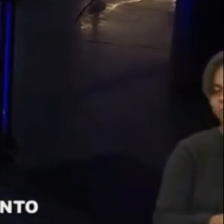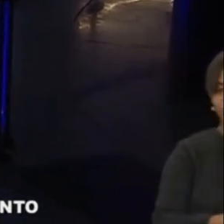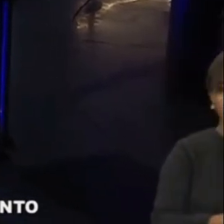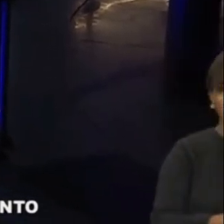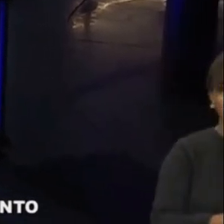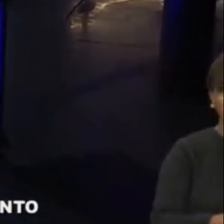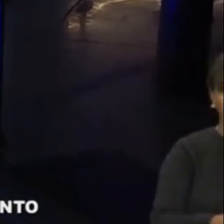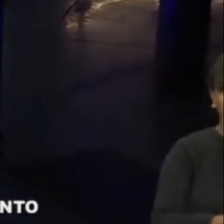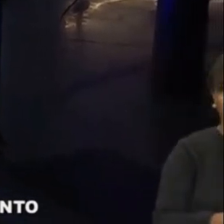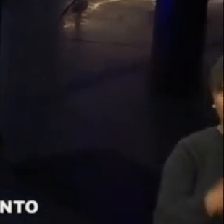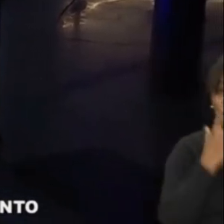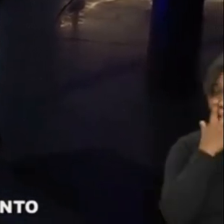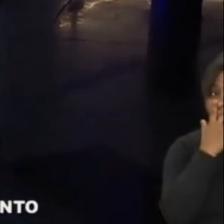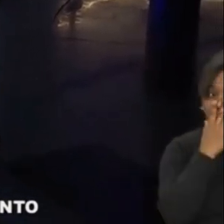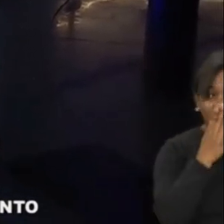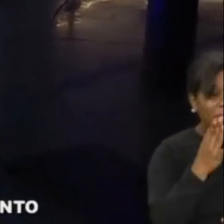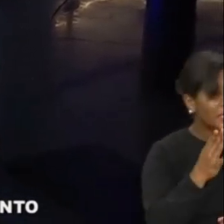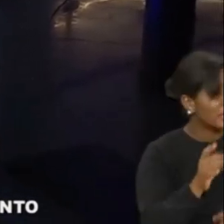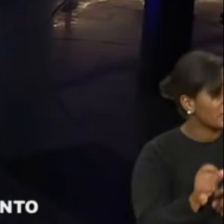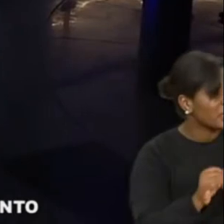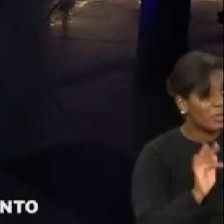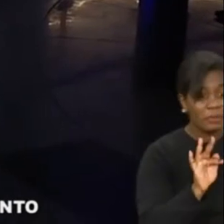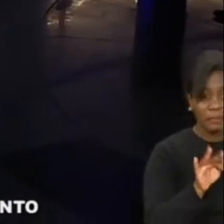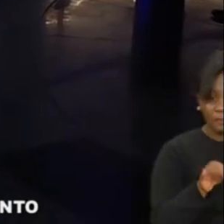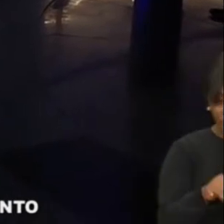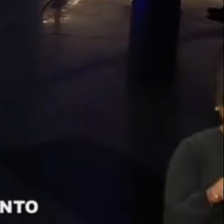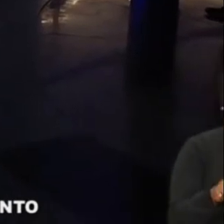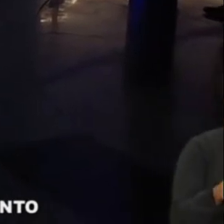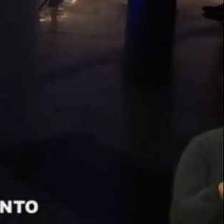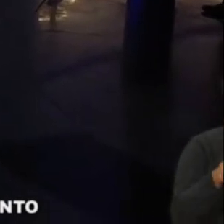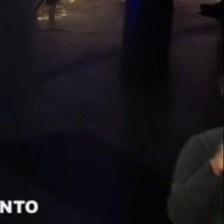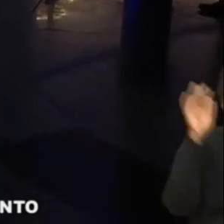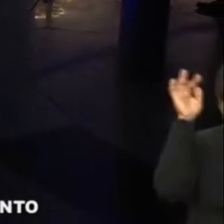quando parecia que você ia se dar mal e você se deu bem?